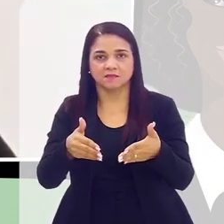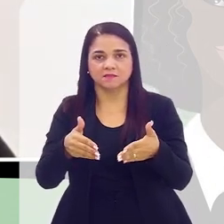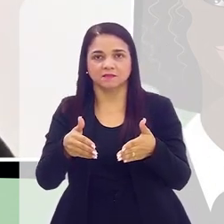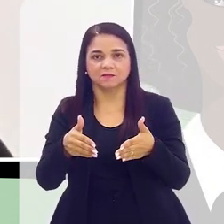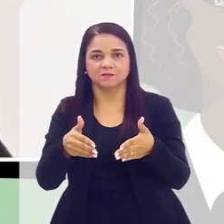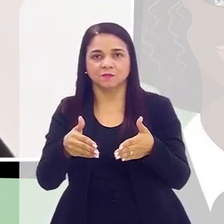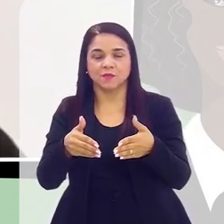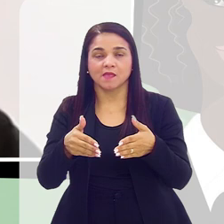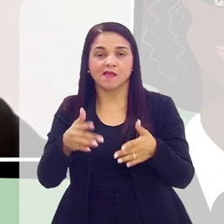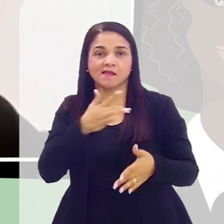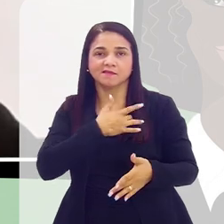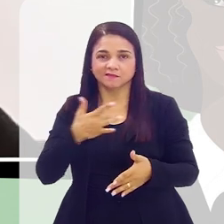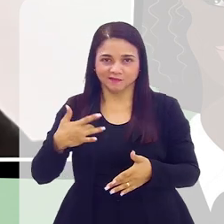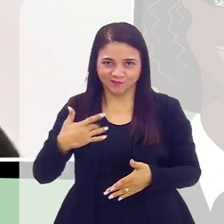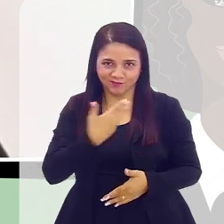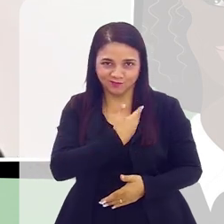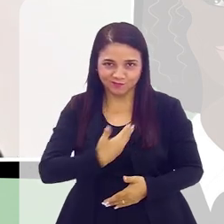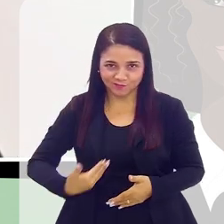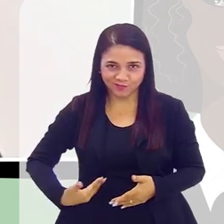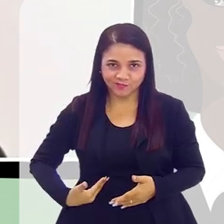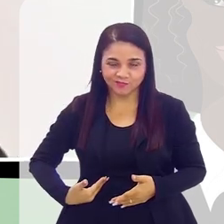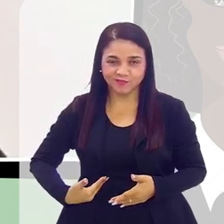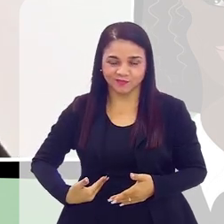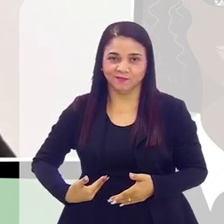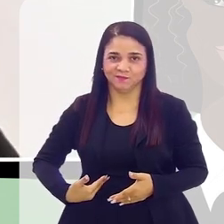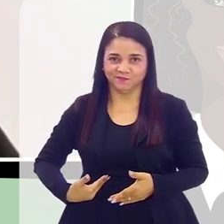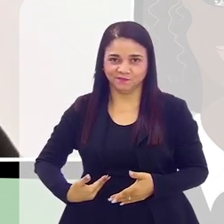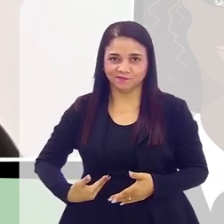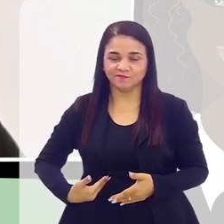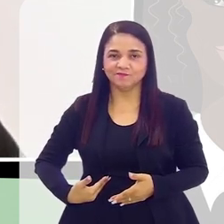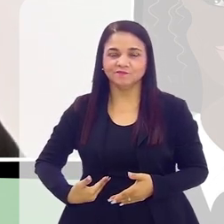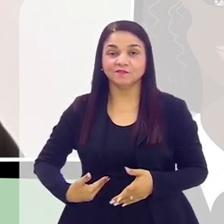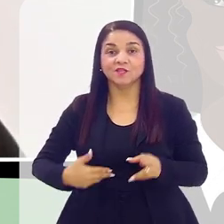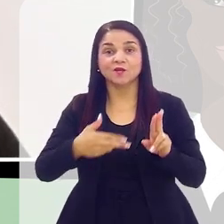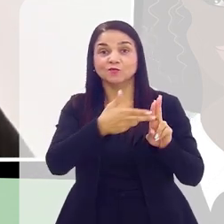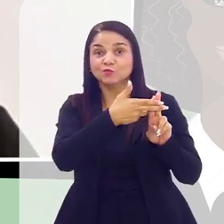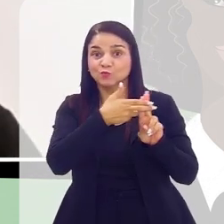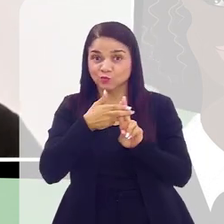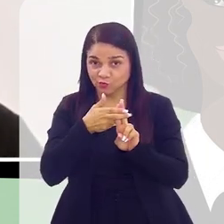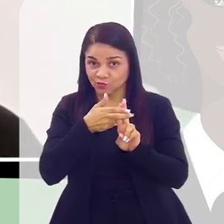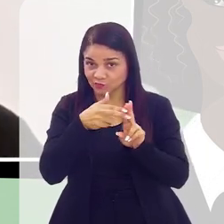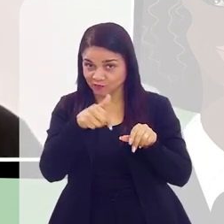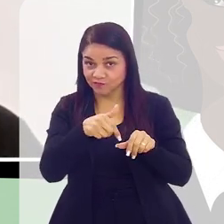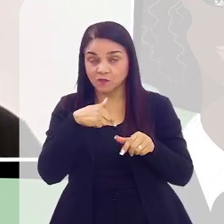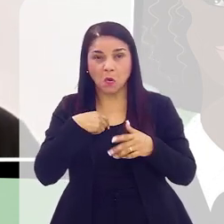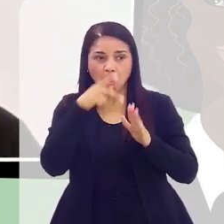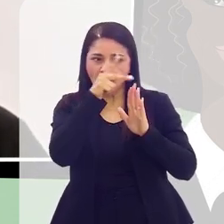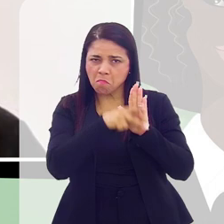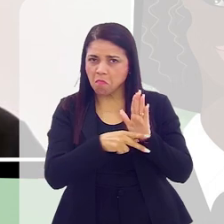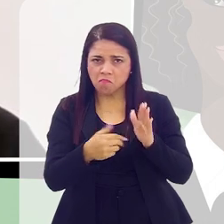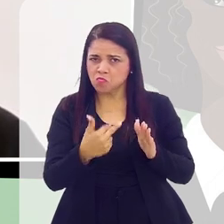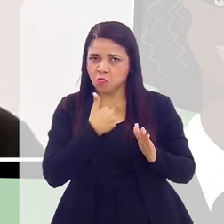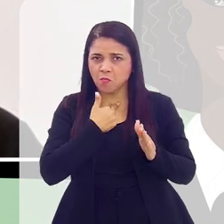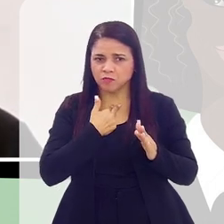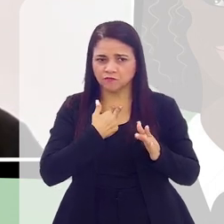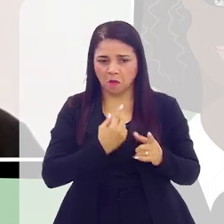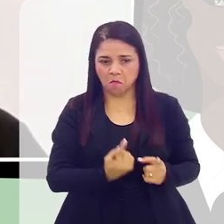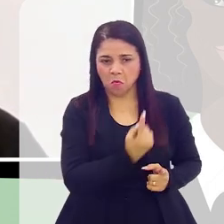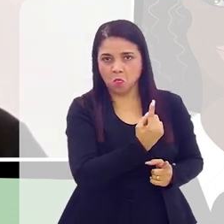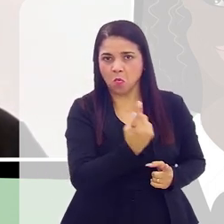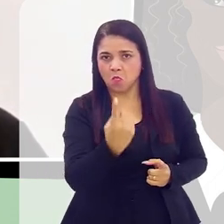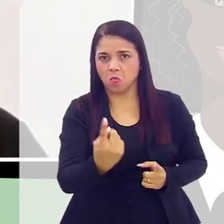atenção à saúde pública, à rede de atenção à saúde pública. Que o projeto, ele não pode caminhar